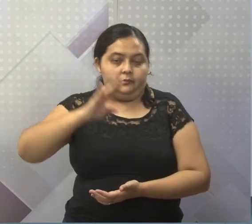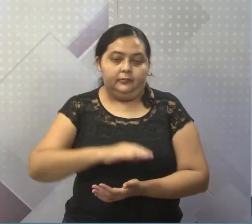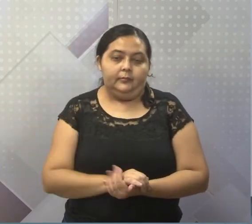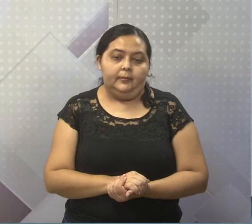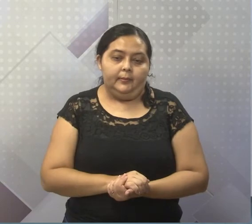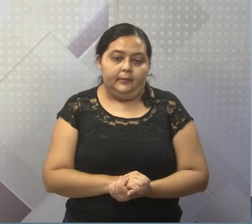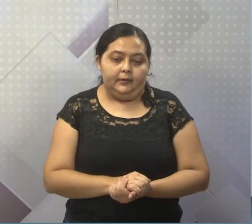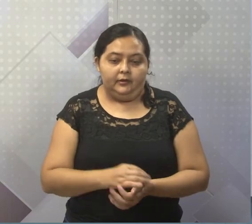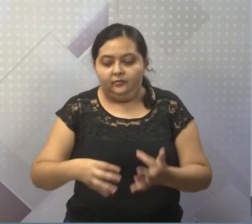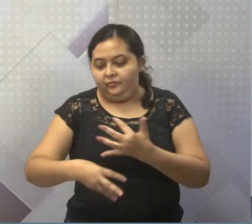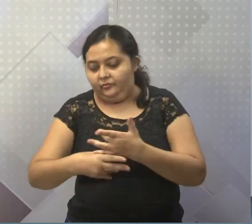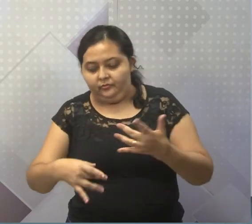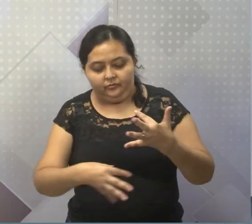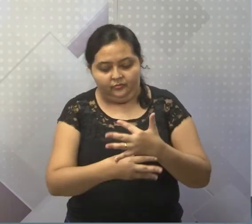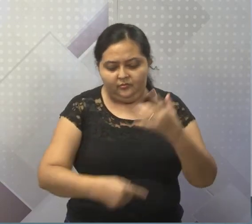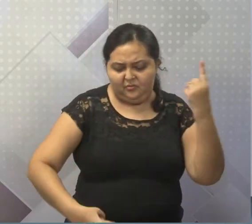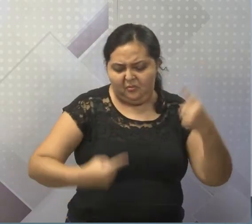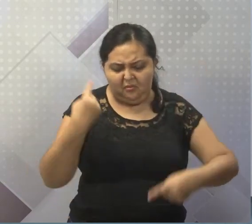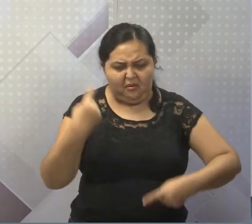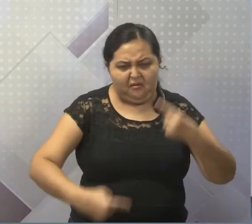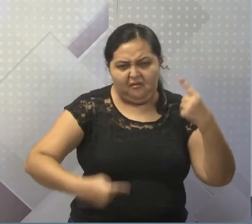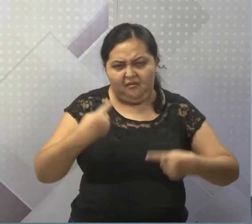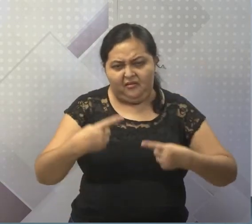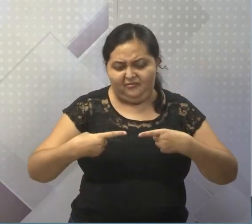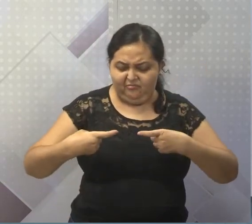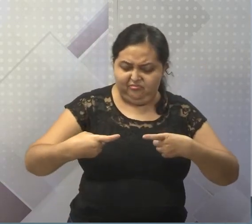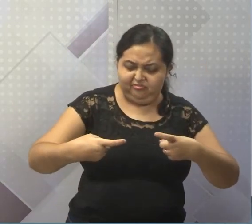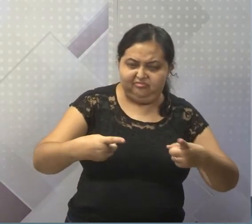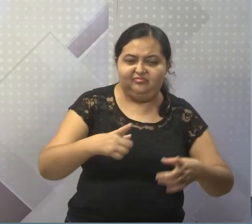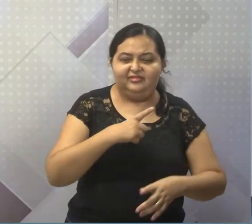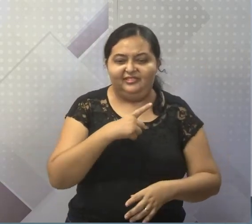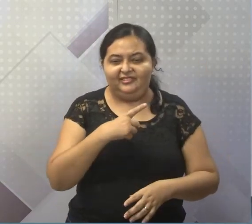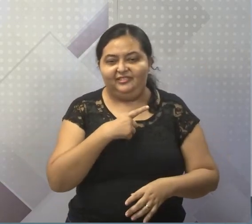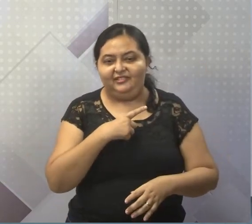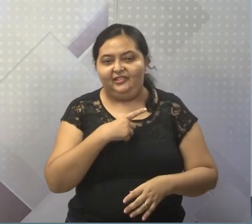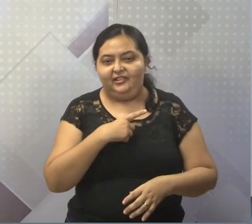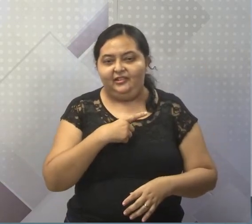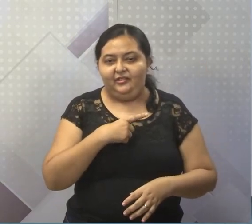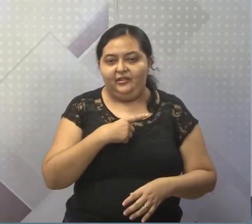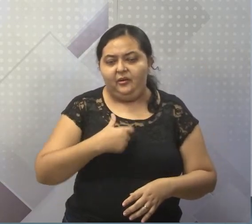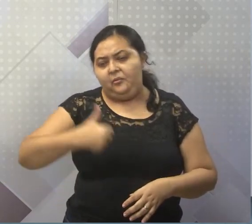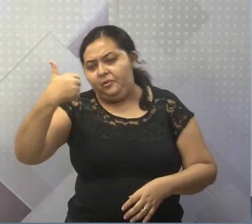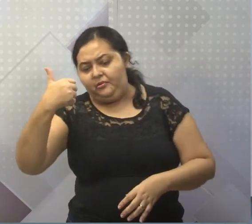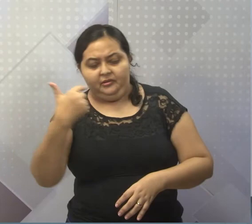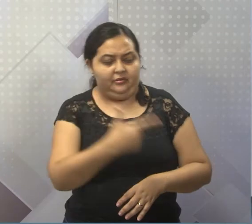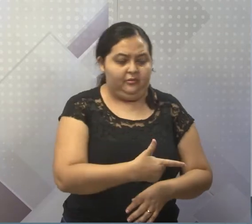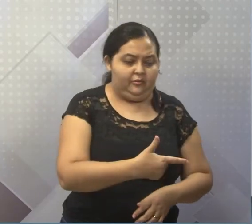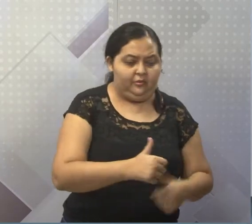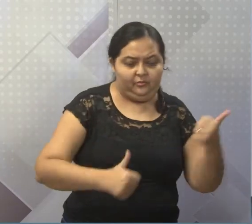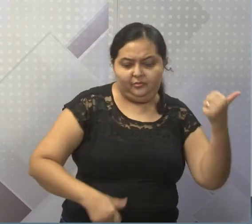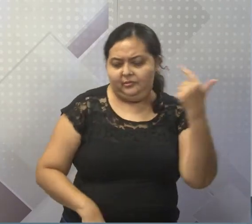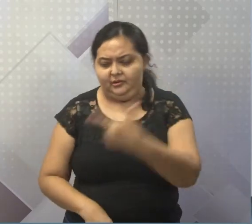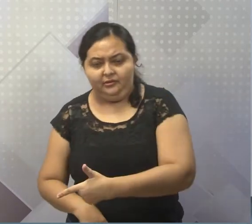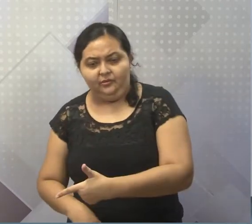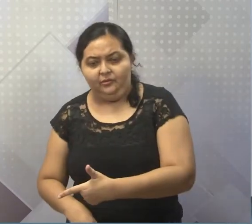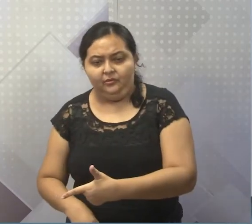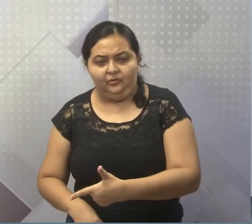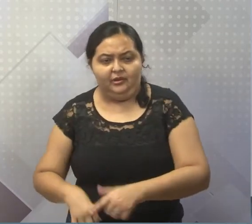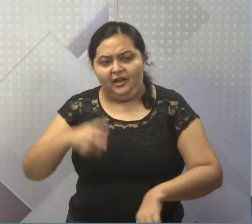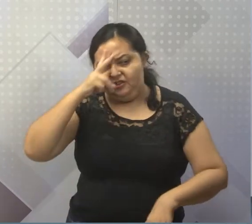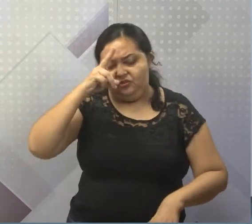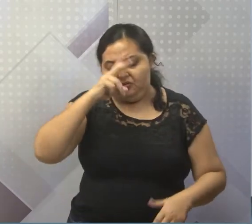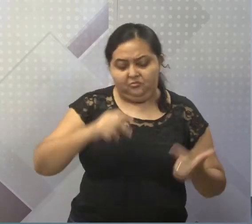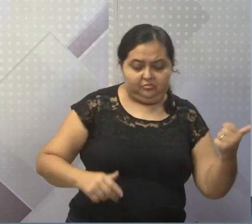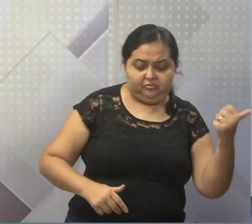entre duas cidades em Florença e Roma EA sociedade que uma quer ser mais intelectual que a outra uma que tem mais história de que a